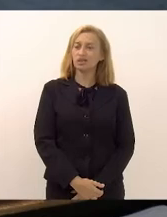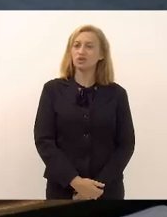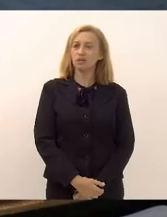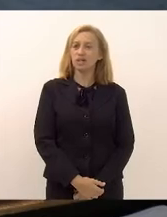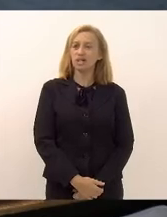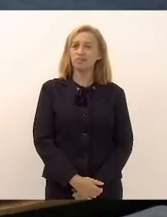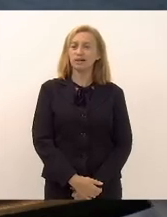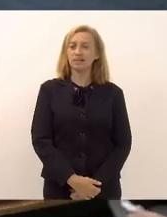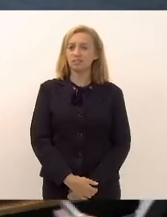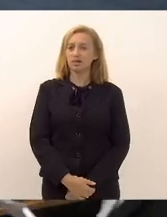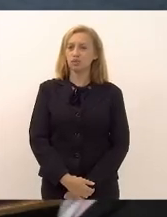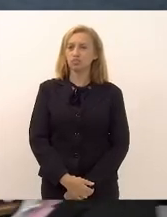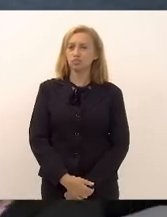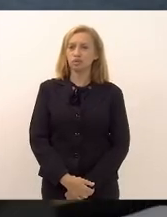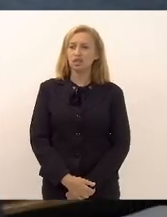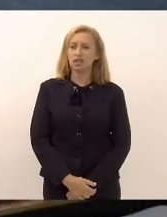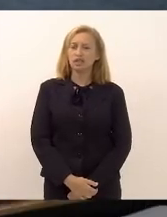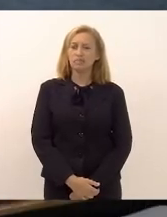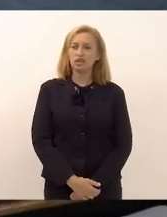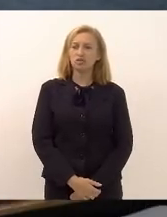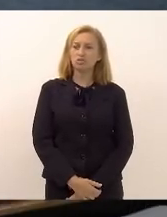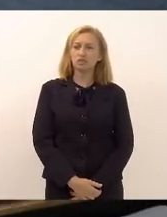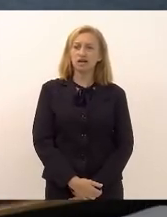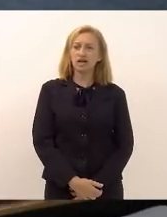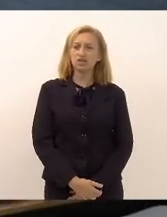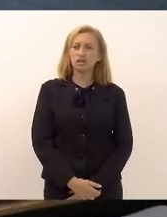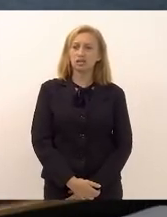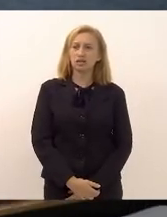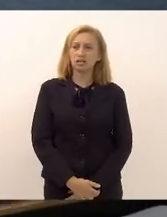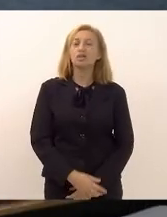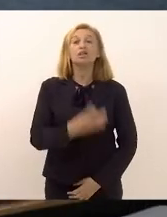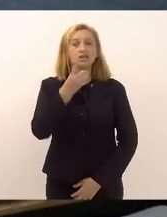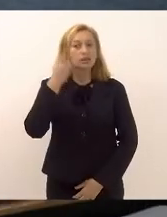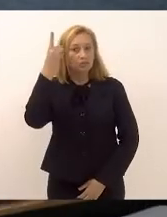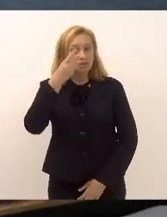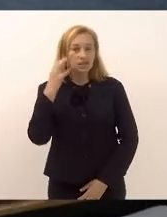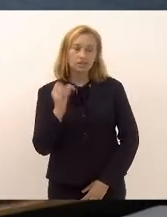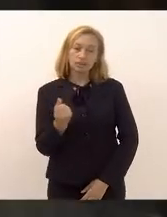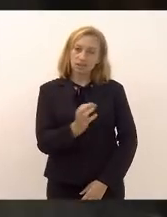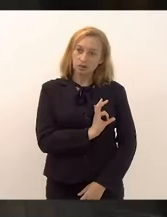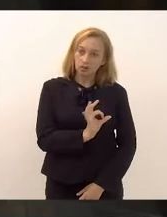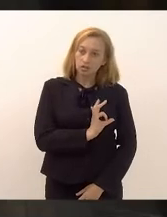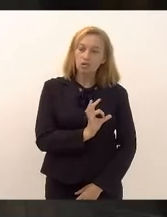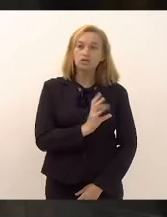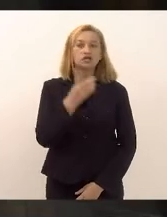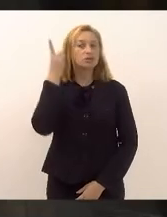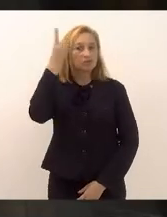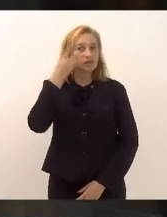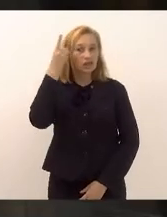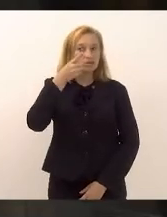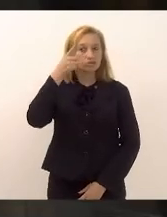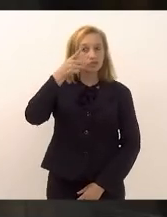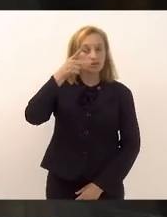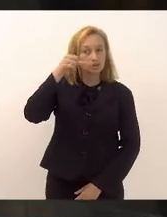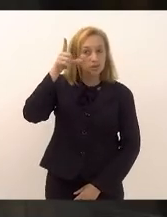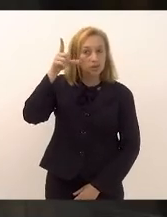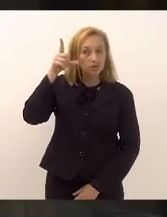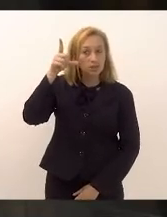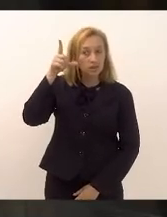Deputada Marta Rocha, deputado Luiz Paulo, deputado